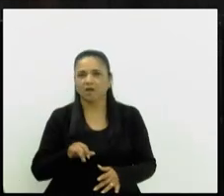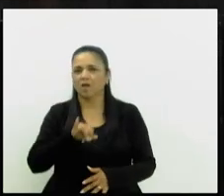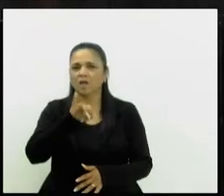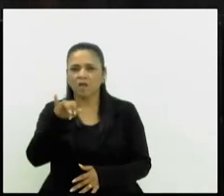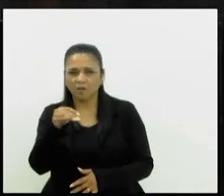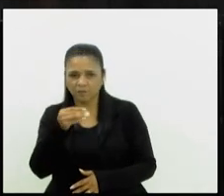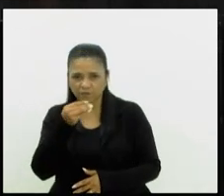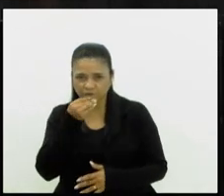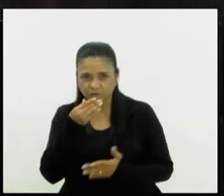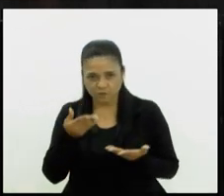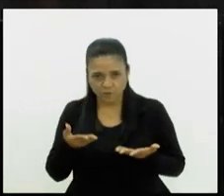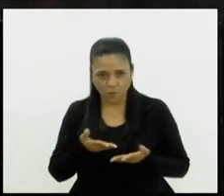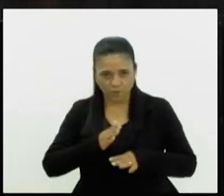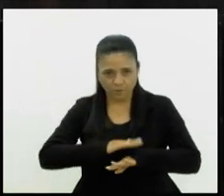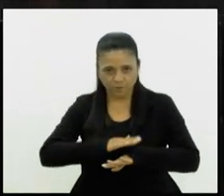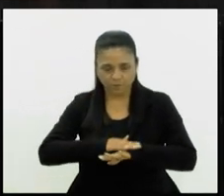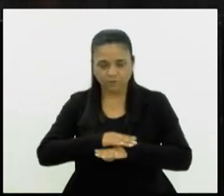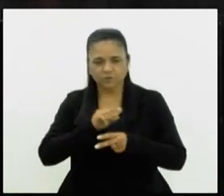especiais